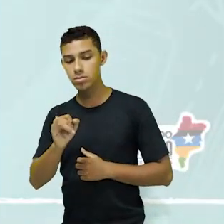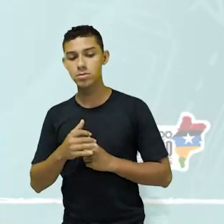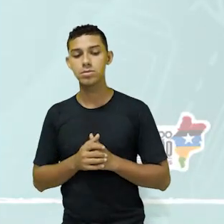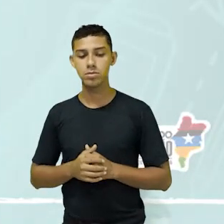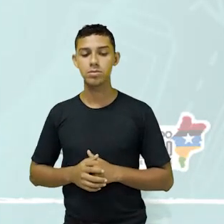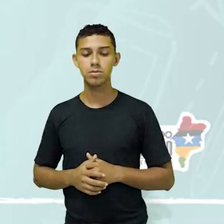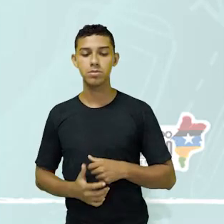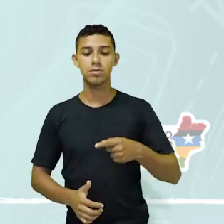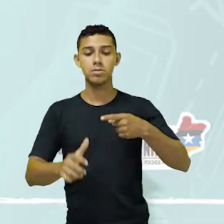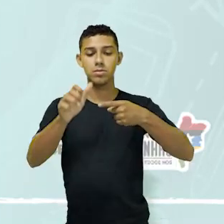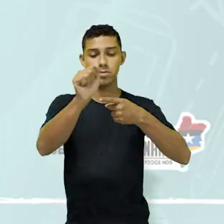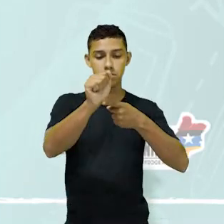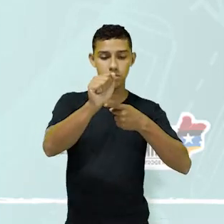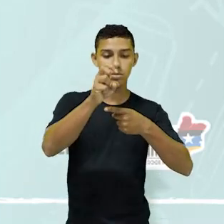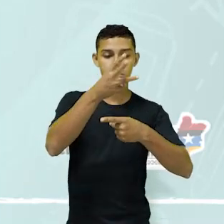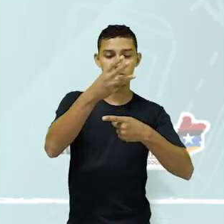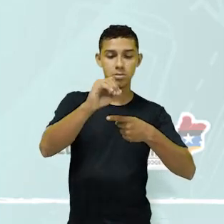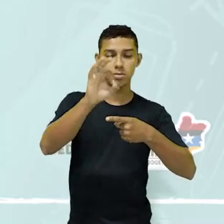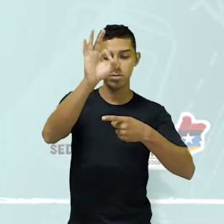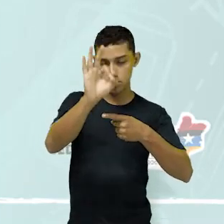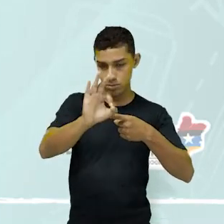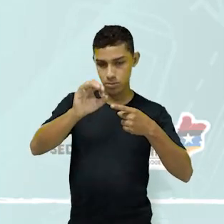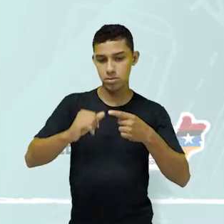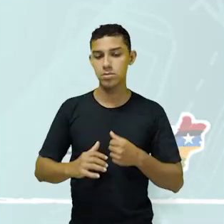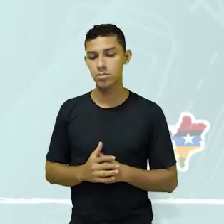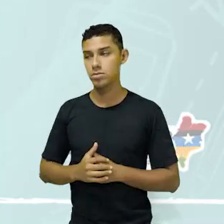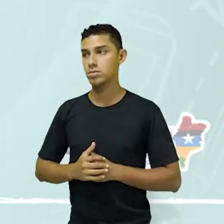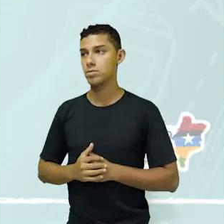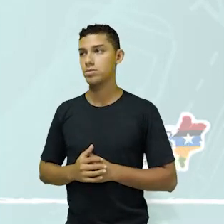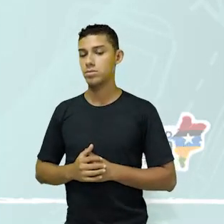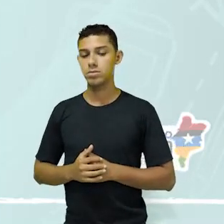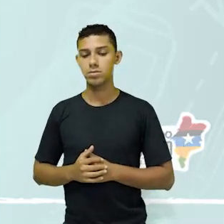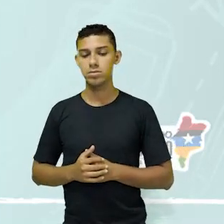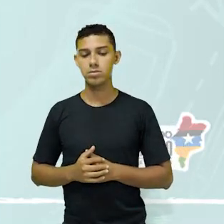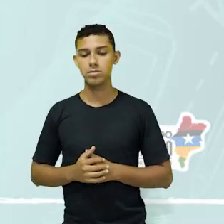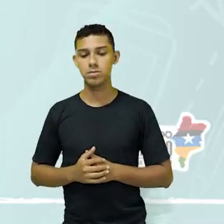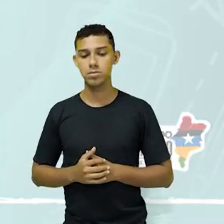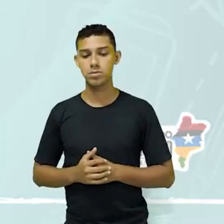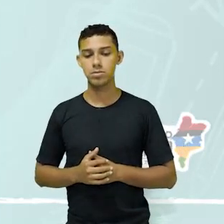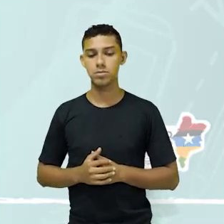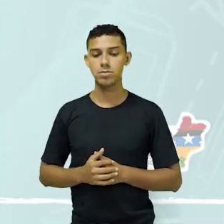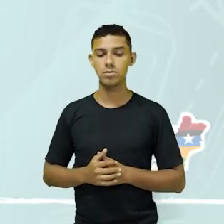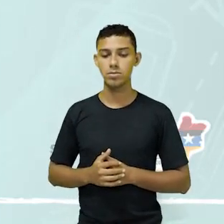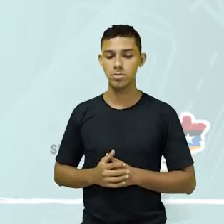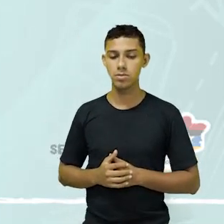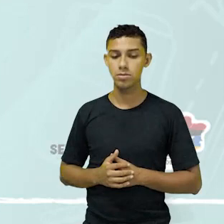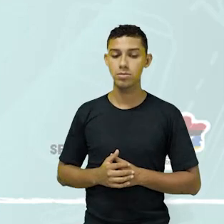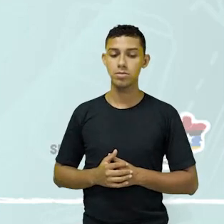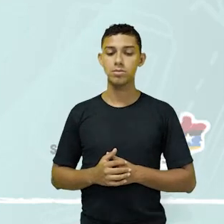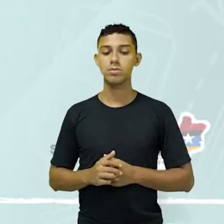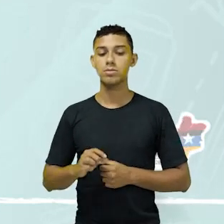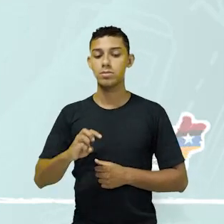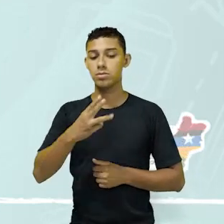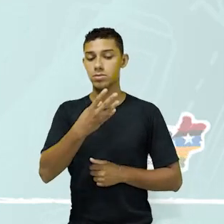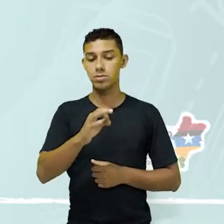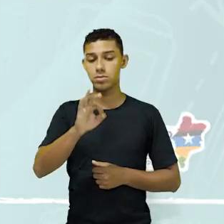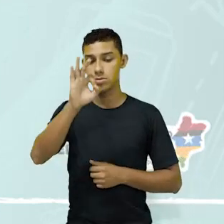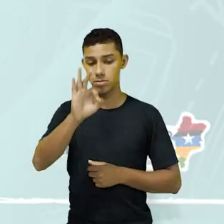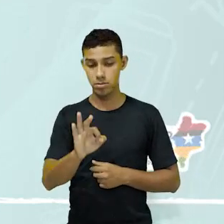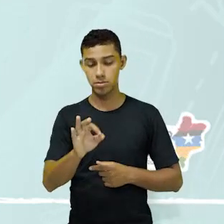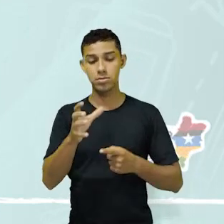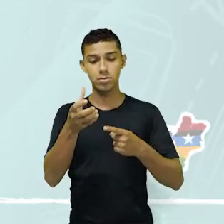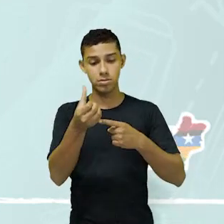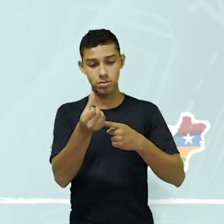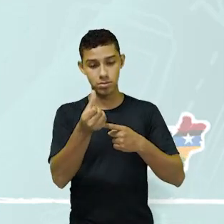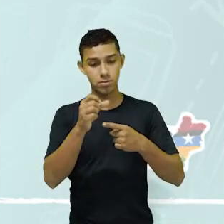a adenina é 30%, né? Então a adenina vai ser 30% de 6.000, porque a